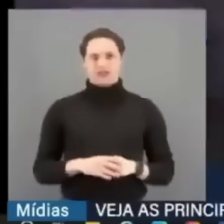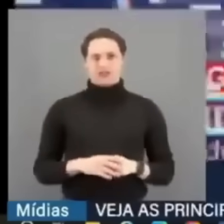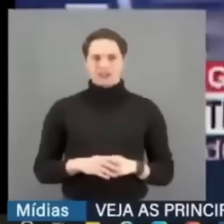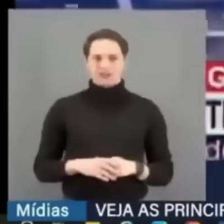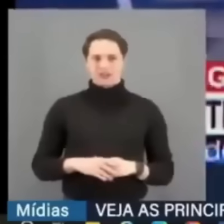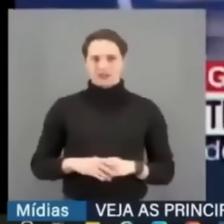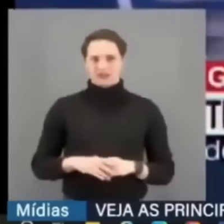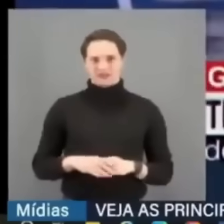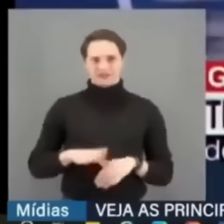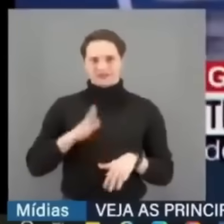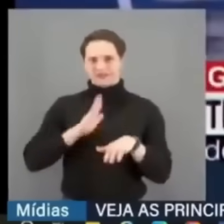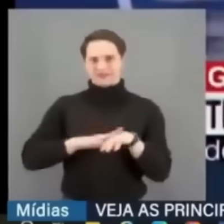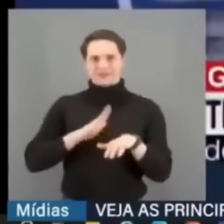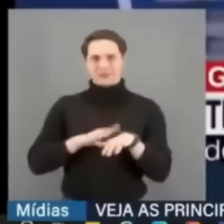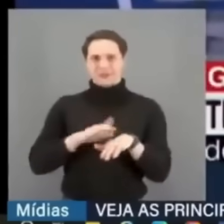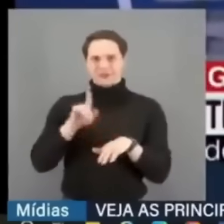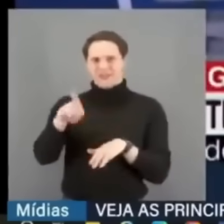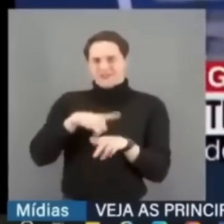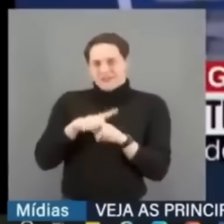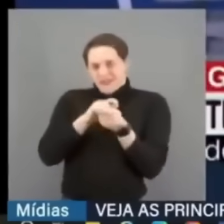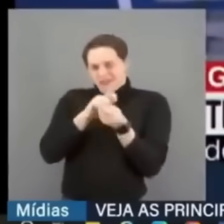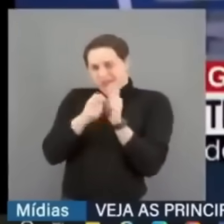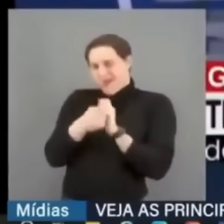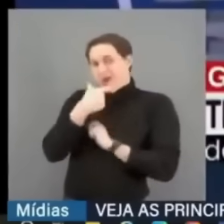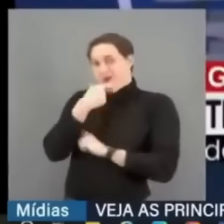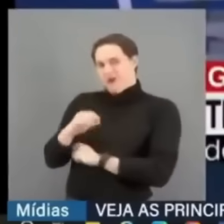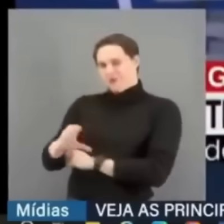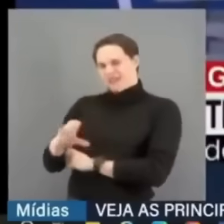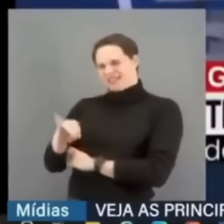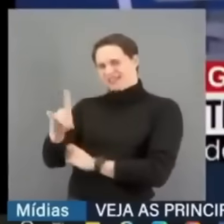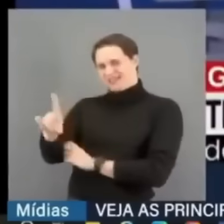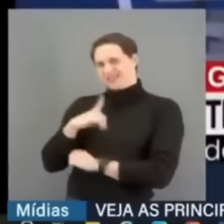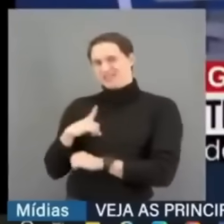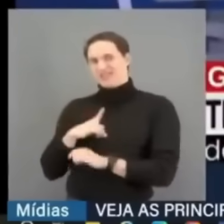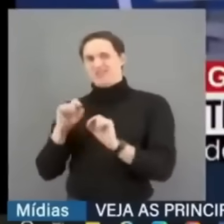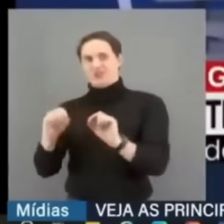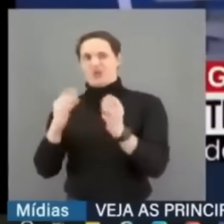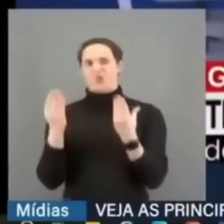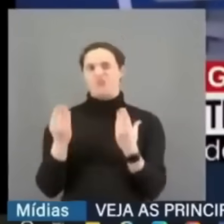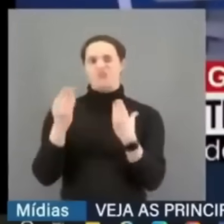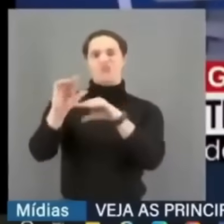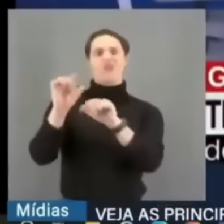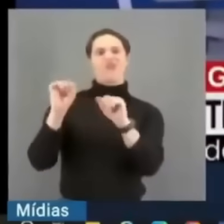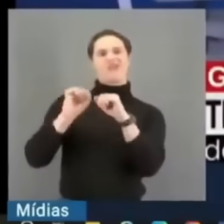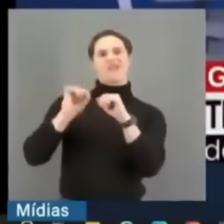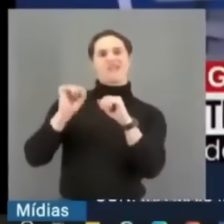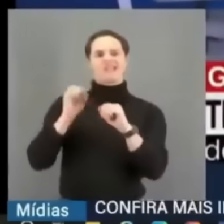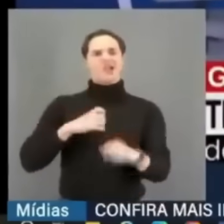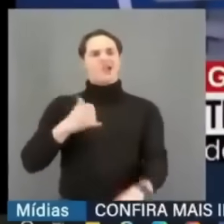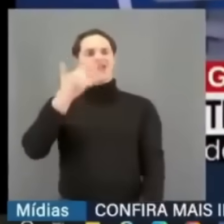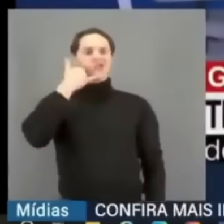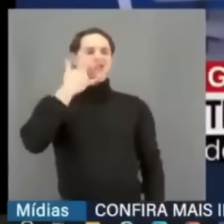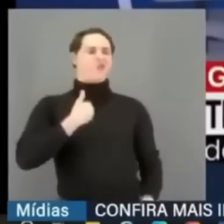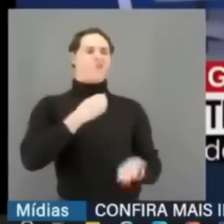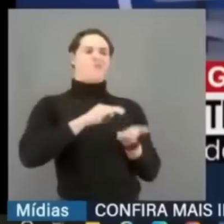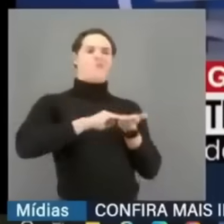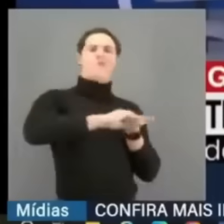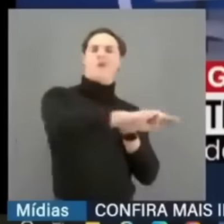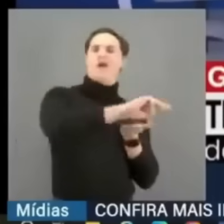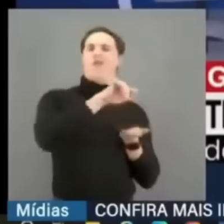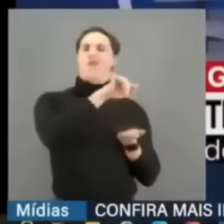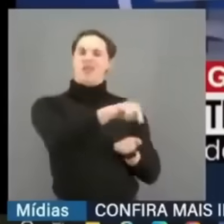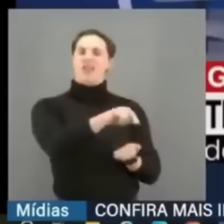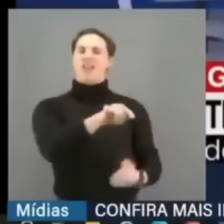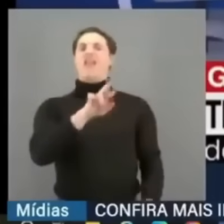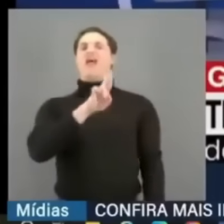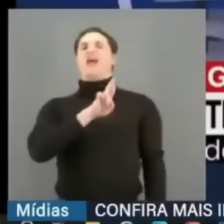Quando o assunto era dar um jeitinho, Mauro Cid jogava nas 11. Ele faz ofício, ele telefona para o chefe da Receita,